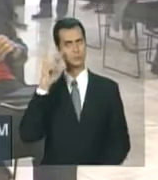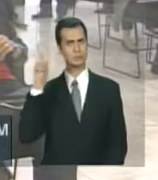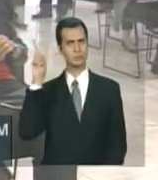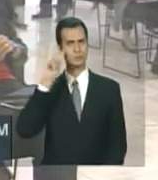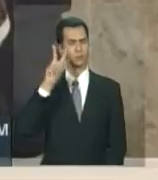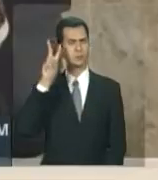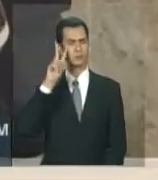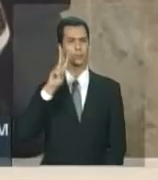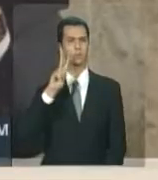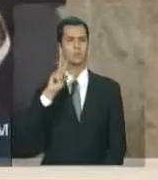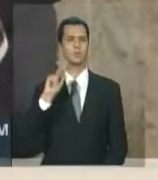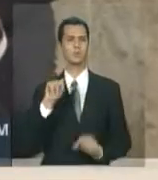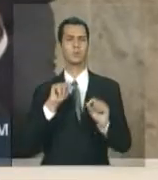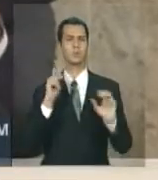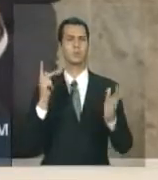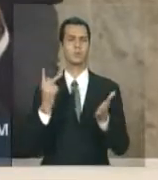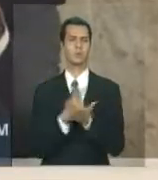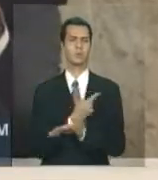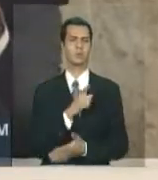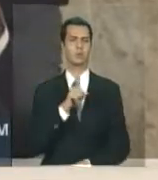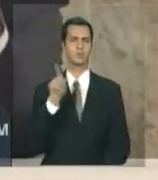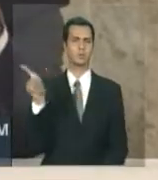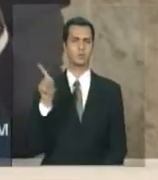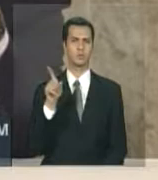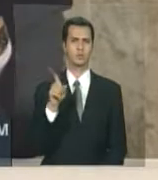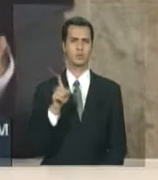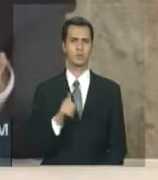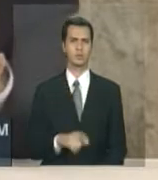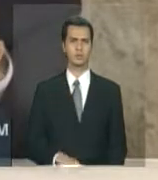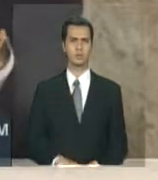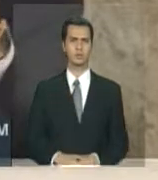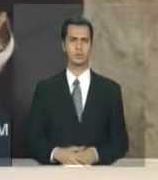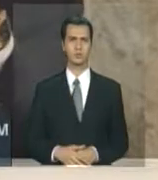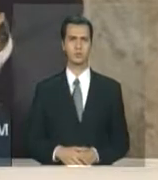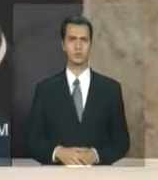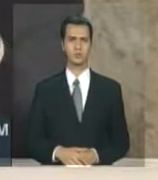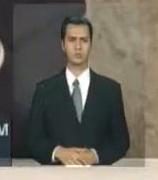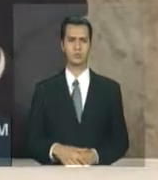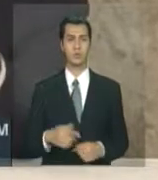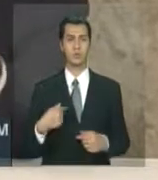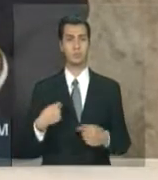do tempo da Casa Civil do Rio Grande lá. Eu preciso ter